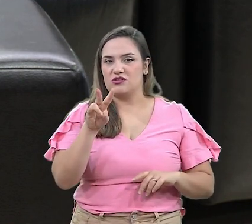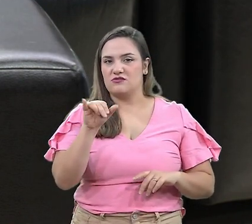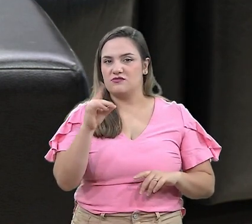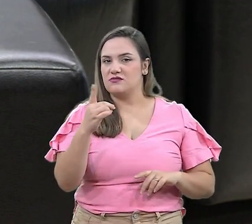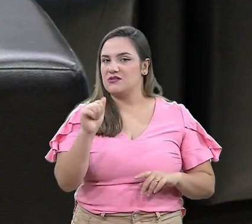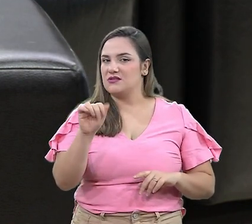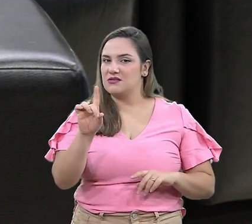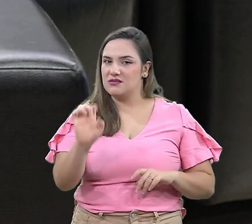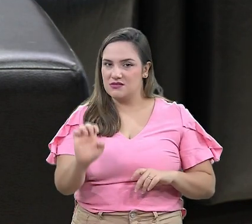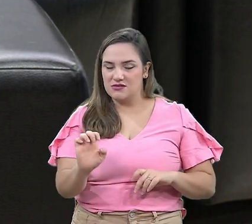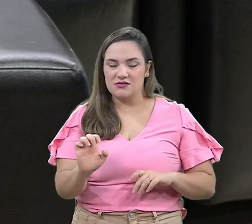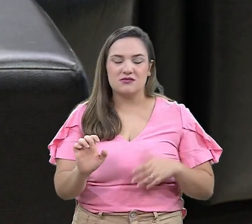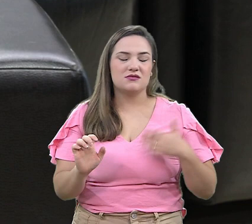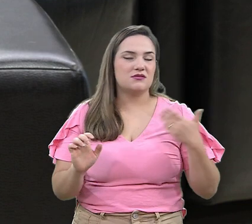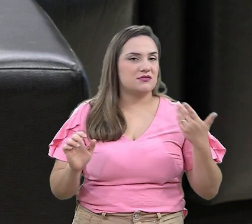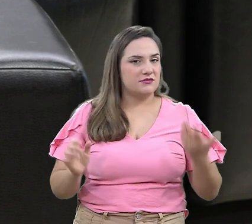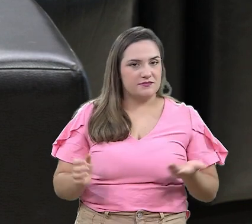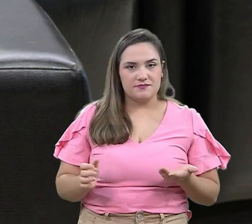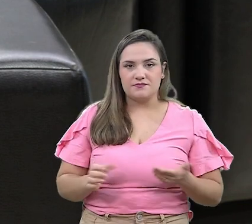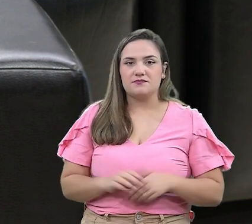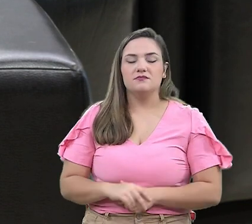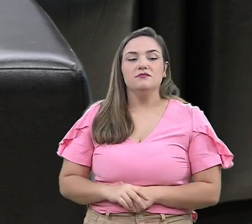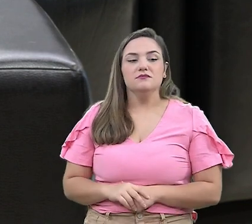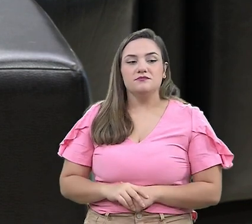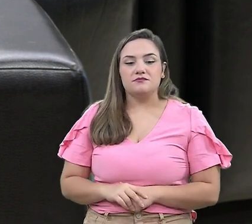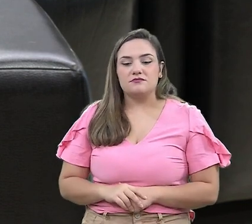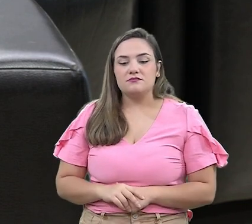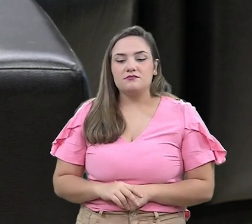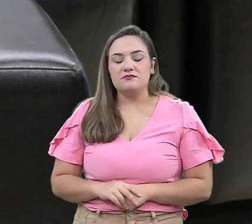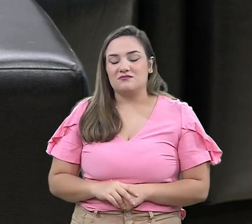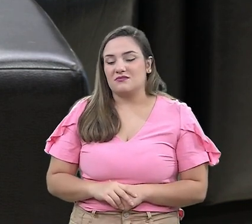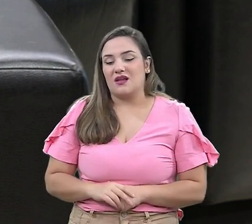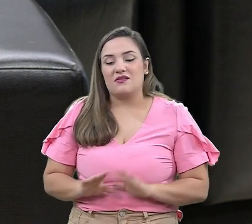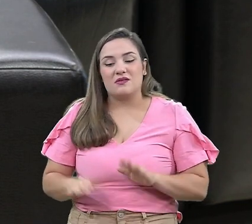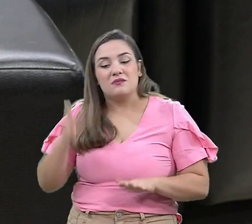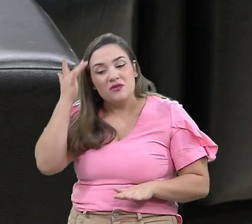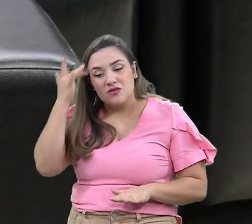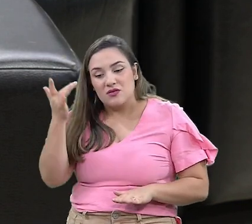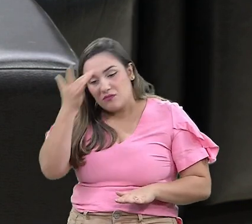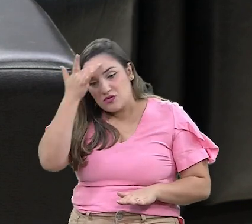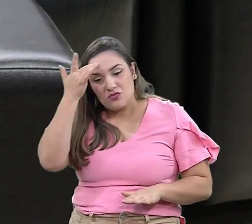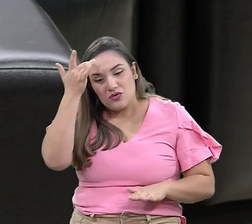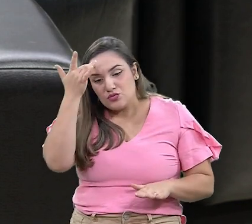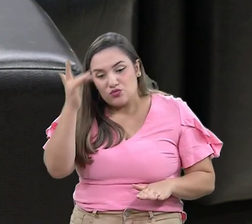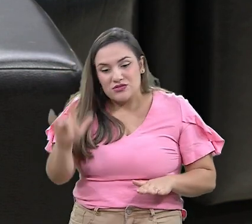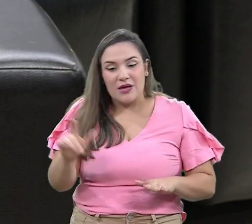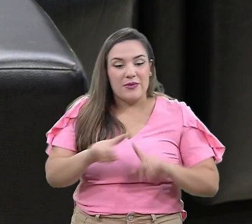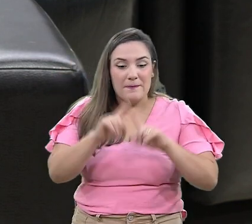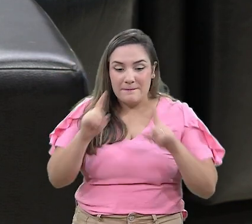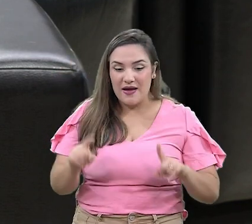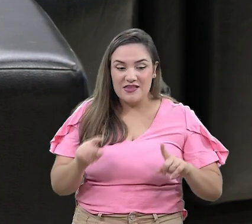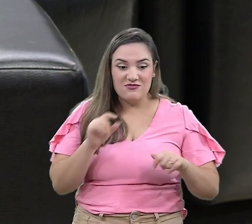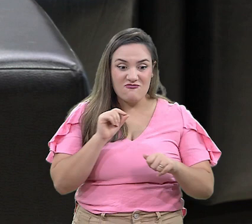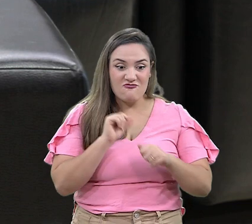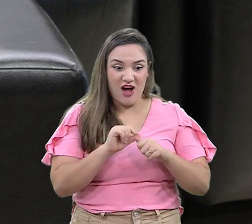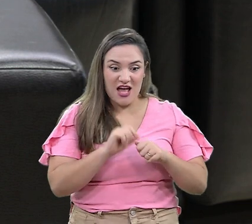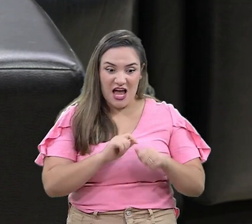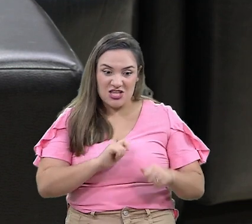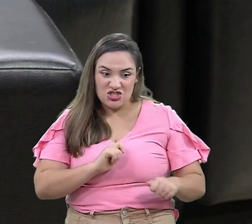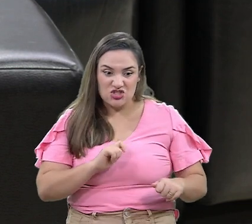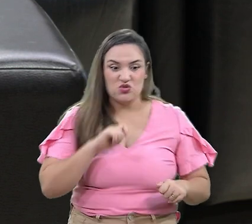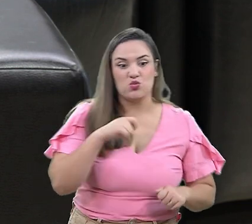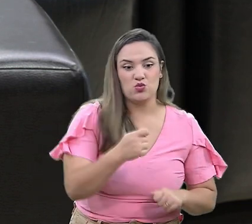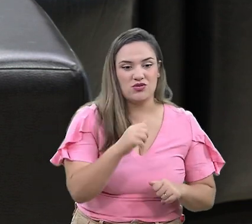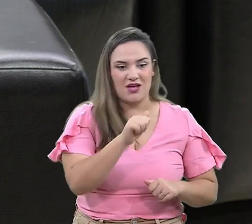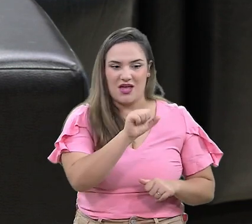forma talvez até enviesada ou não intencional, você acaba praticando um assédio